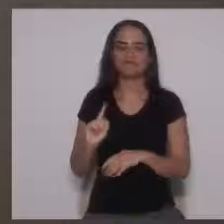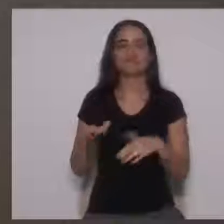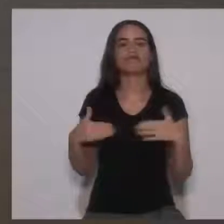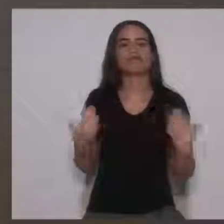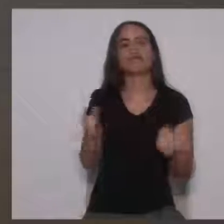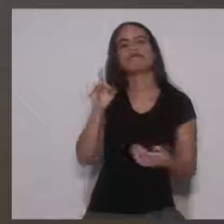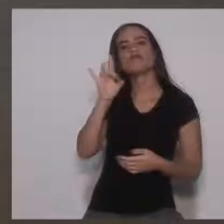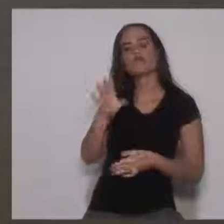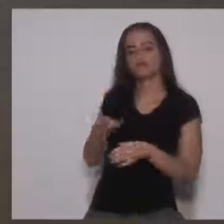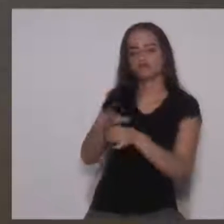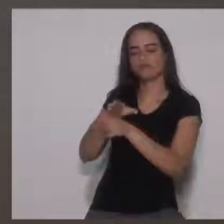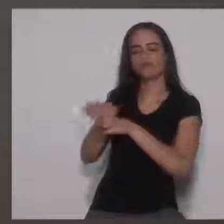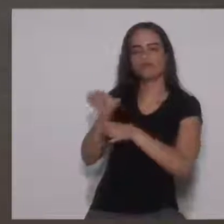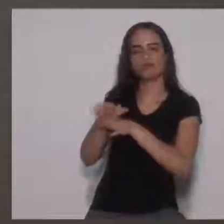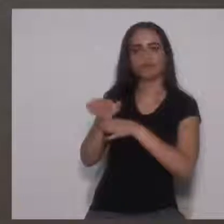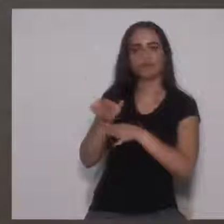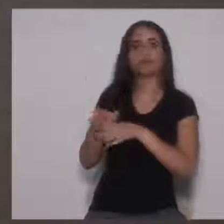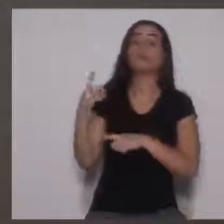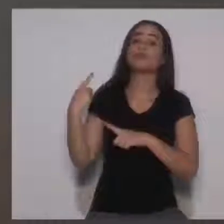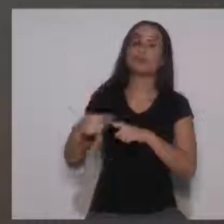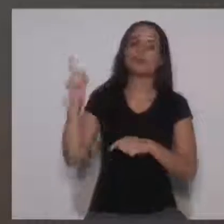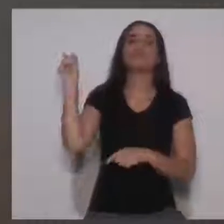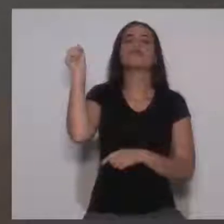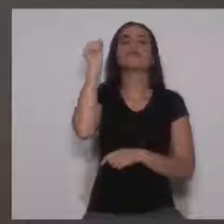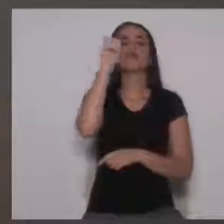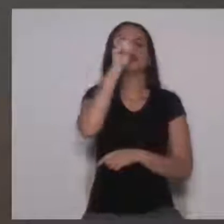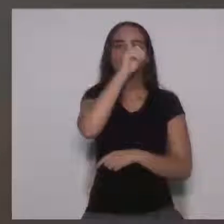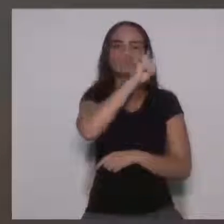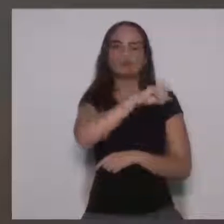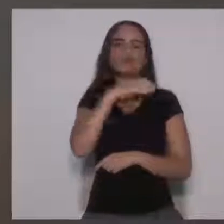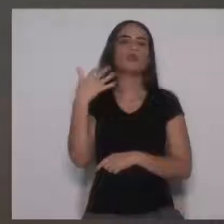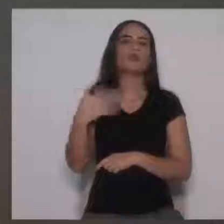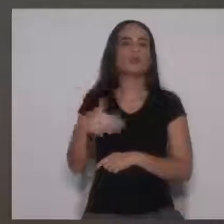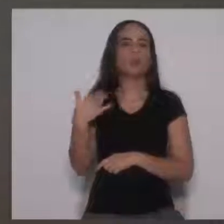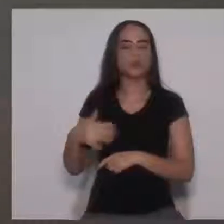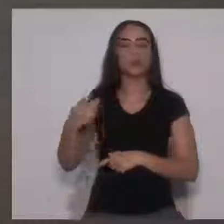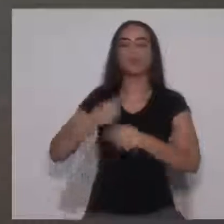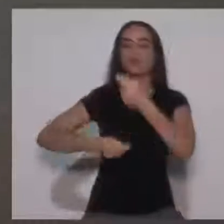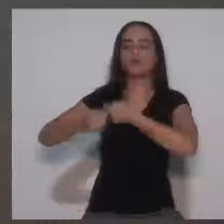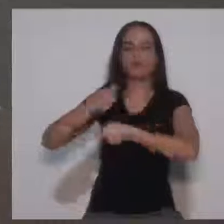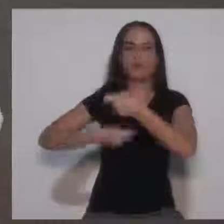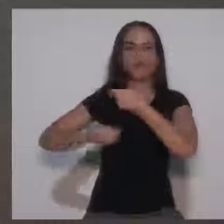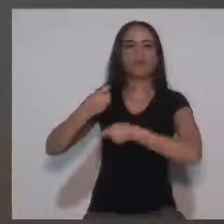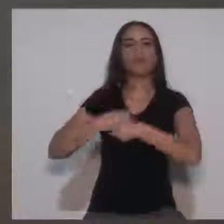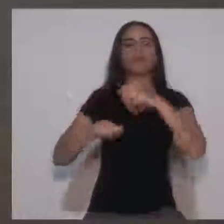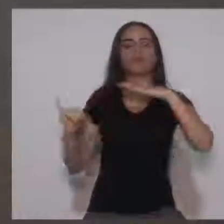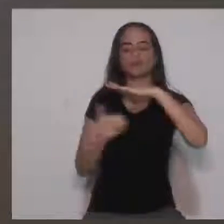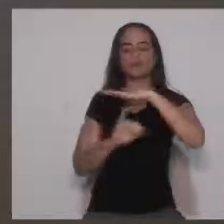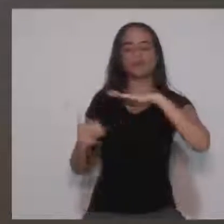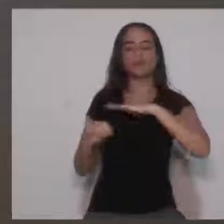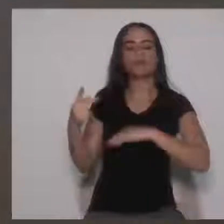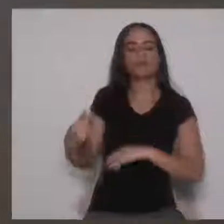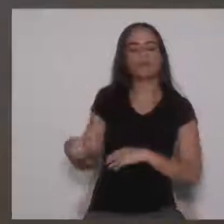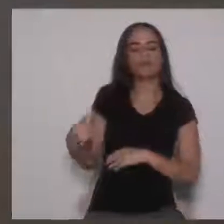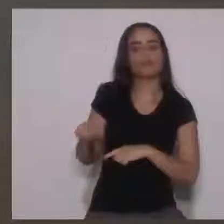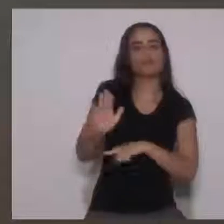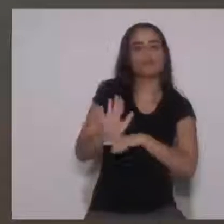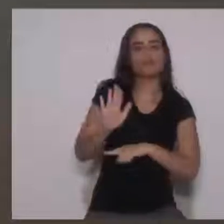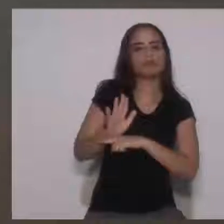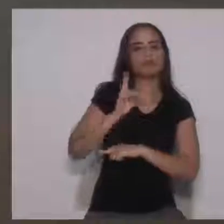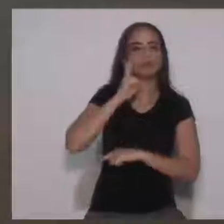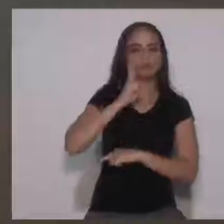consultivo do Itacolomi, porque é muito difícil tocar as entidades assistenciais de Vinhedo. Tenho